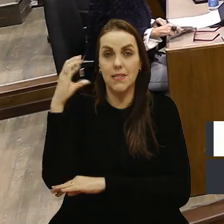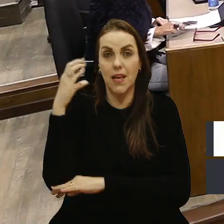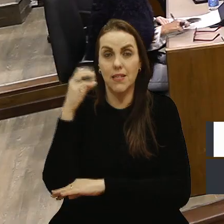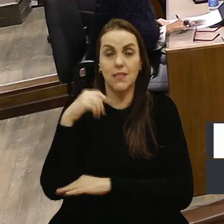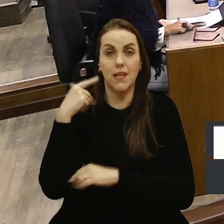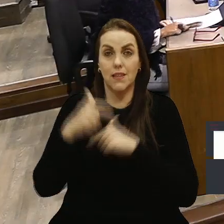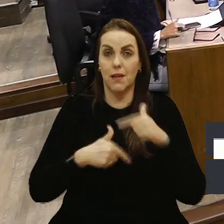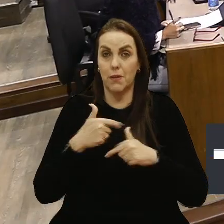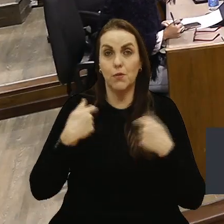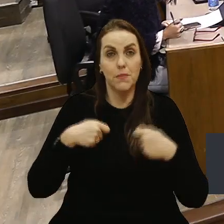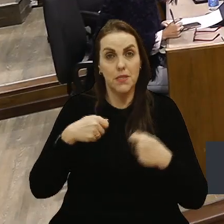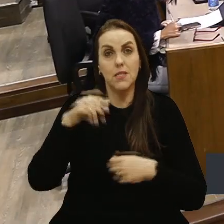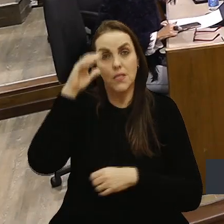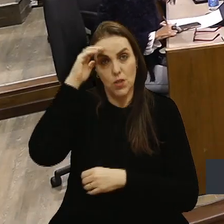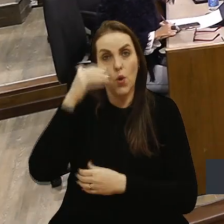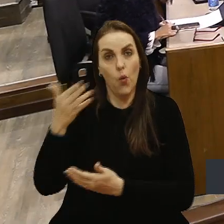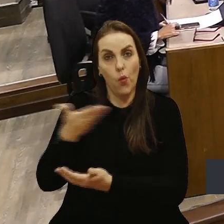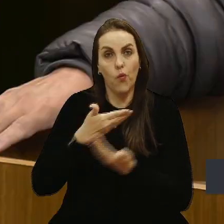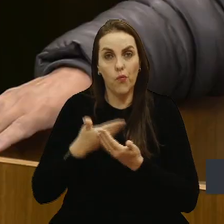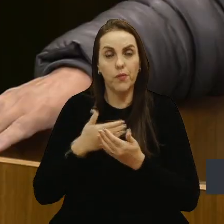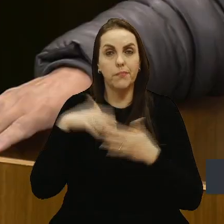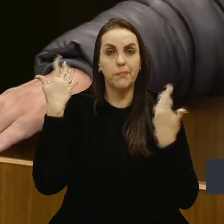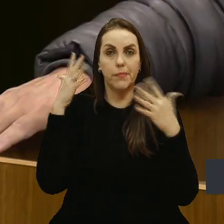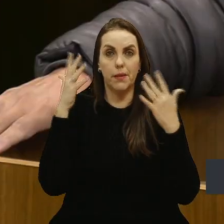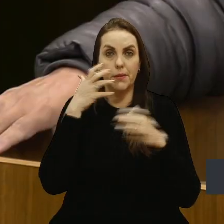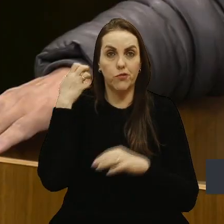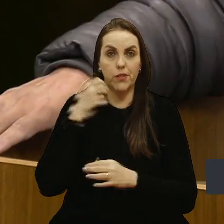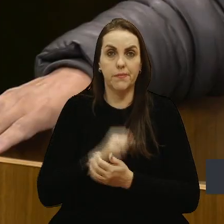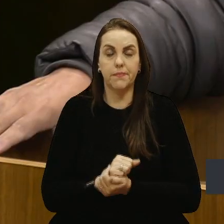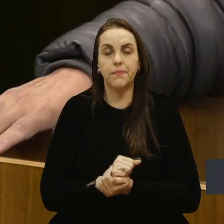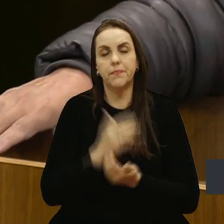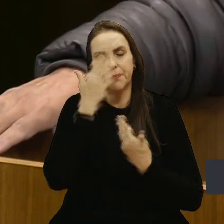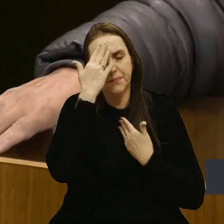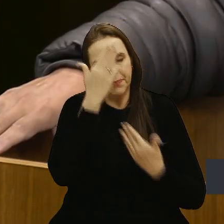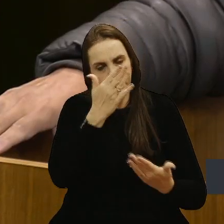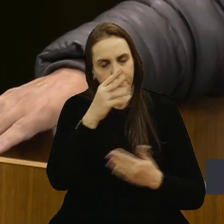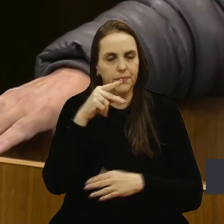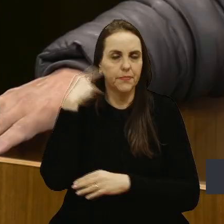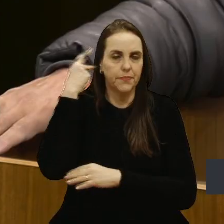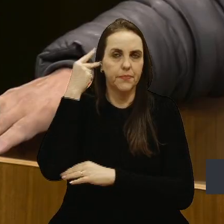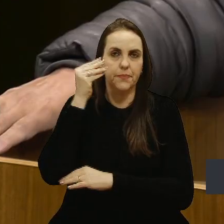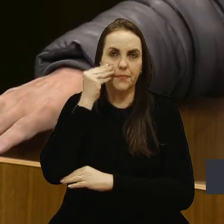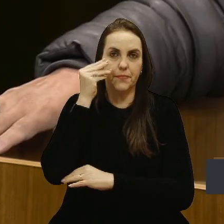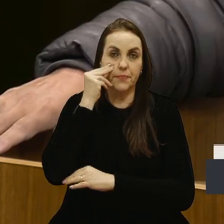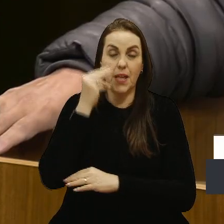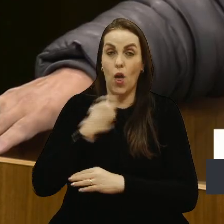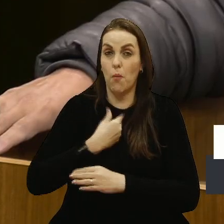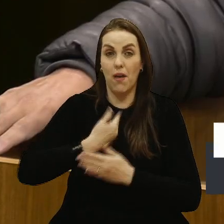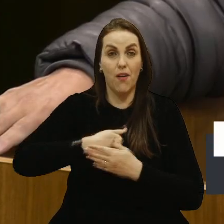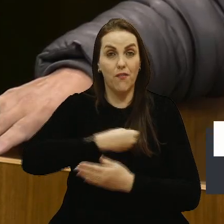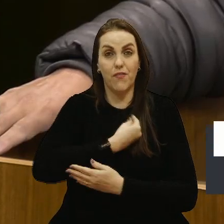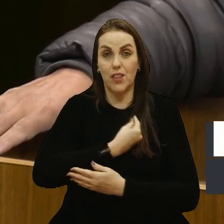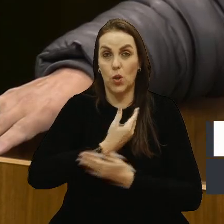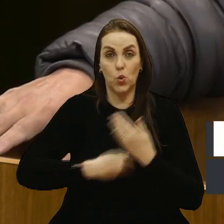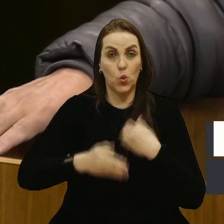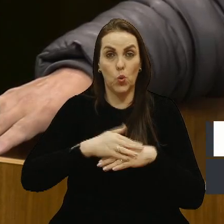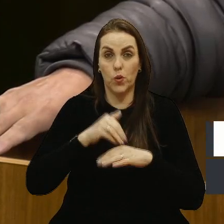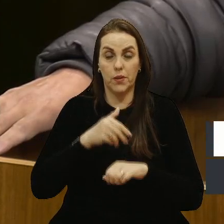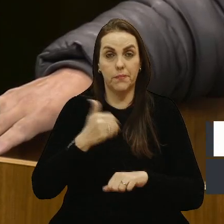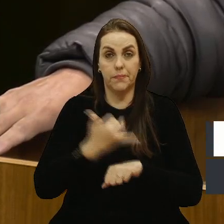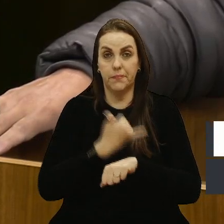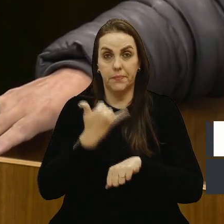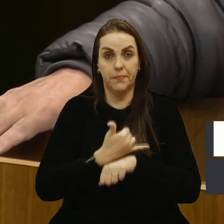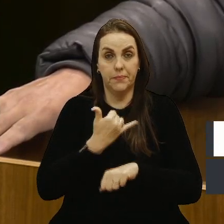Jack. Obrigado, vereador Cláudio. Dizer que eu, a vida toda, fui metalúrgico e participei de CIPAs, né? E fui